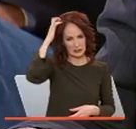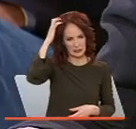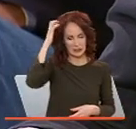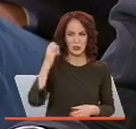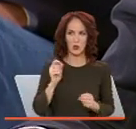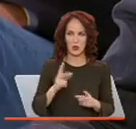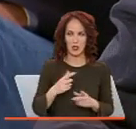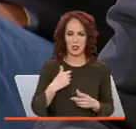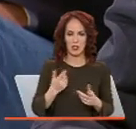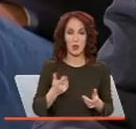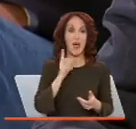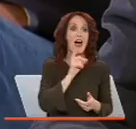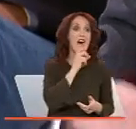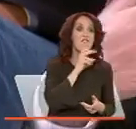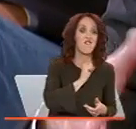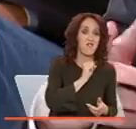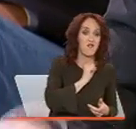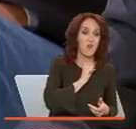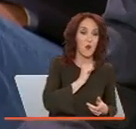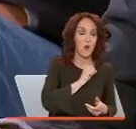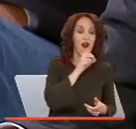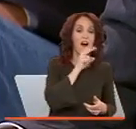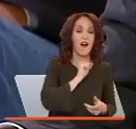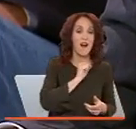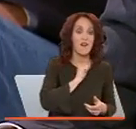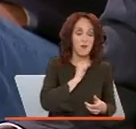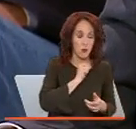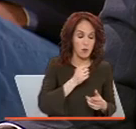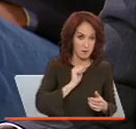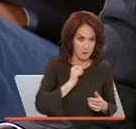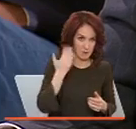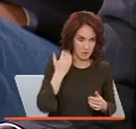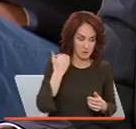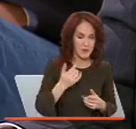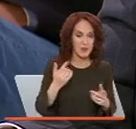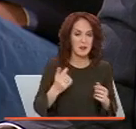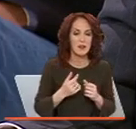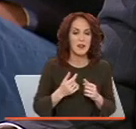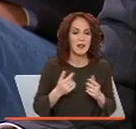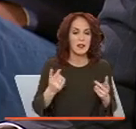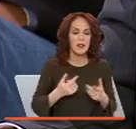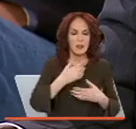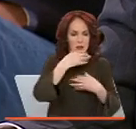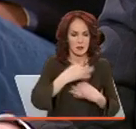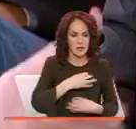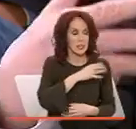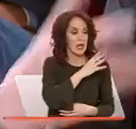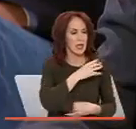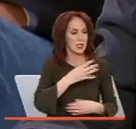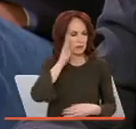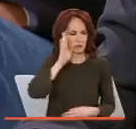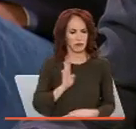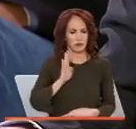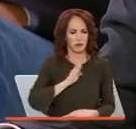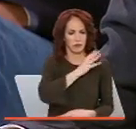assim, eu tinha um avô, que foi quem me tocou pela morte do meu pai, e o meu avô, que era oficial do exército,